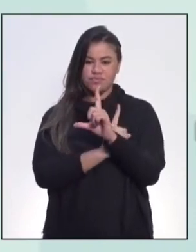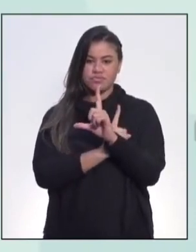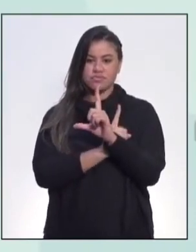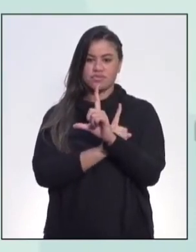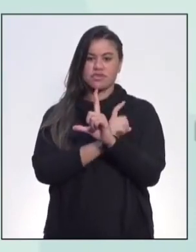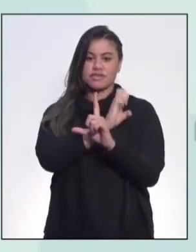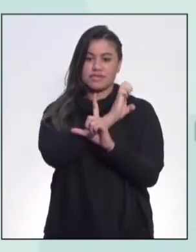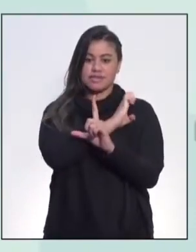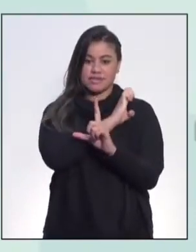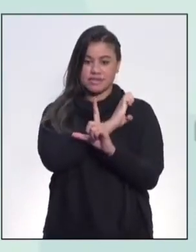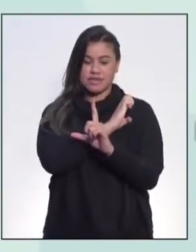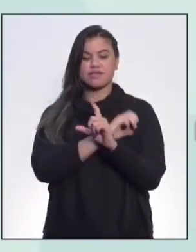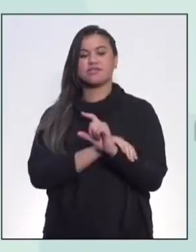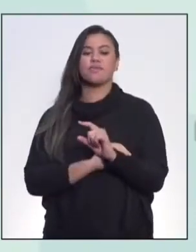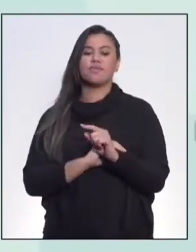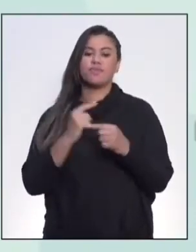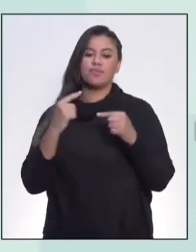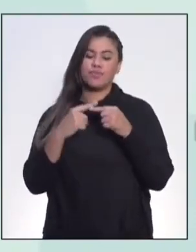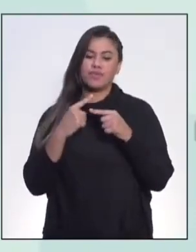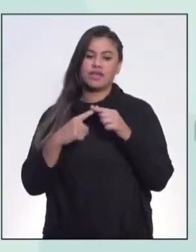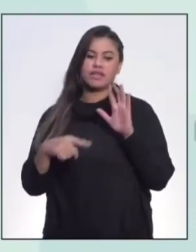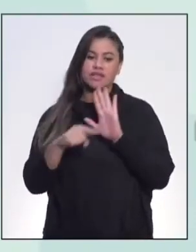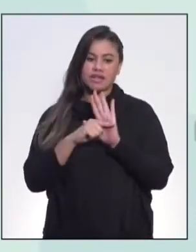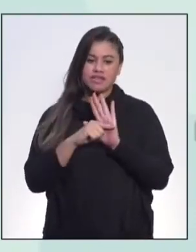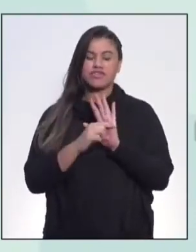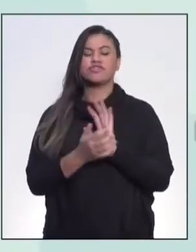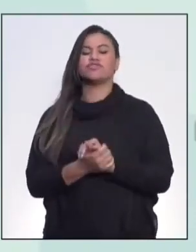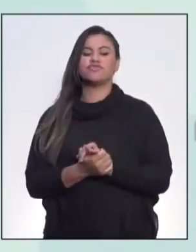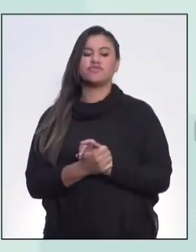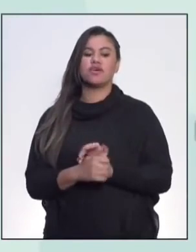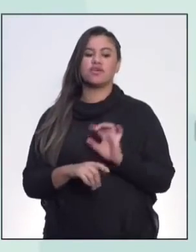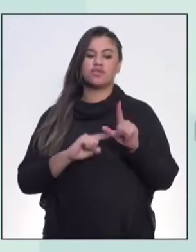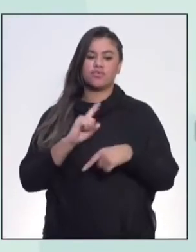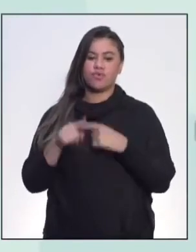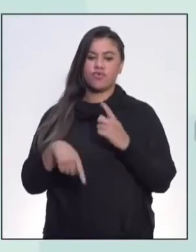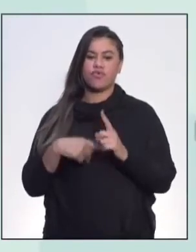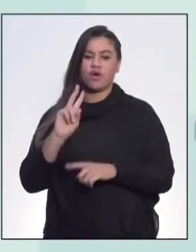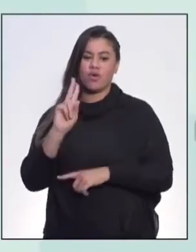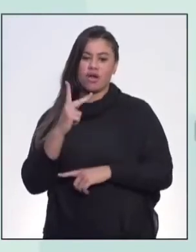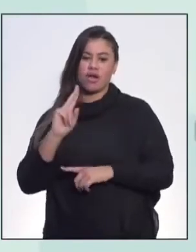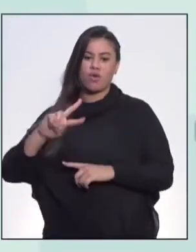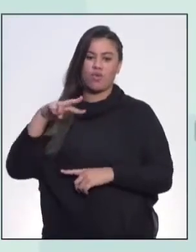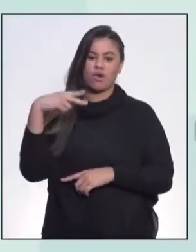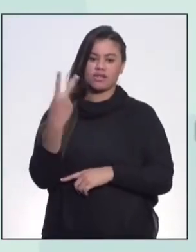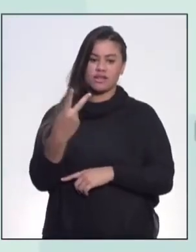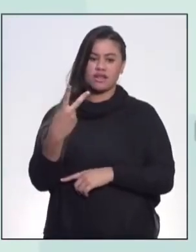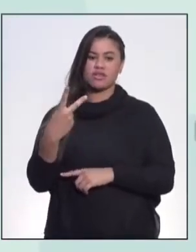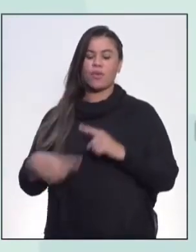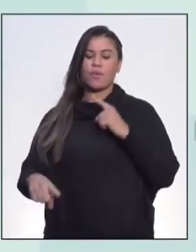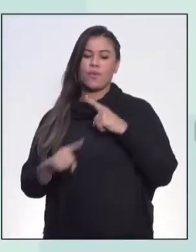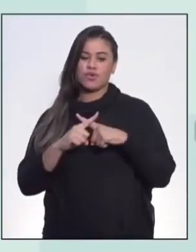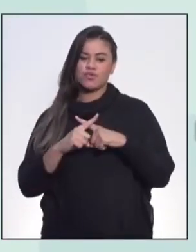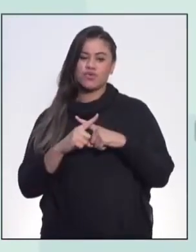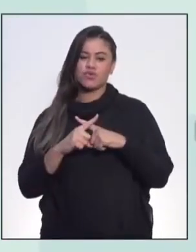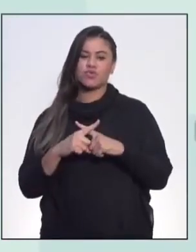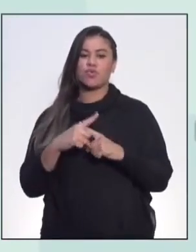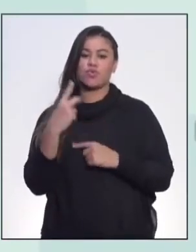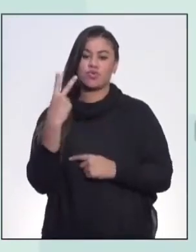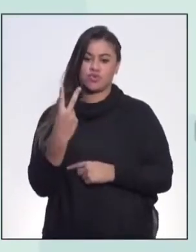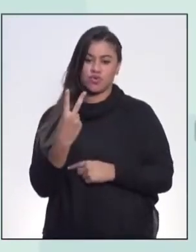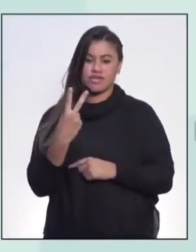negativo, e onde cruza o eixo Y, eu faço o H elevado ao quadrado, depois que eu faço ele elevado ao quadrado, eu multiplico por